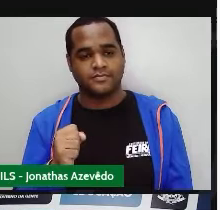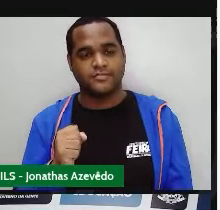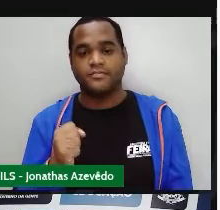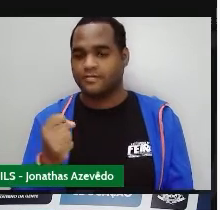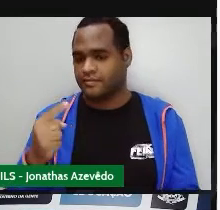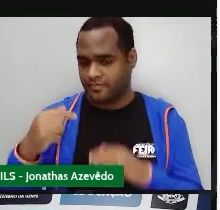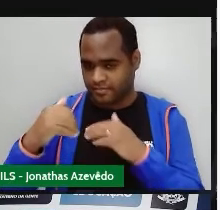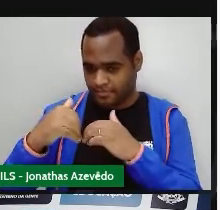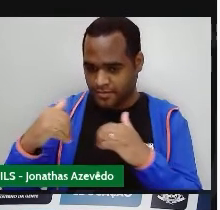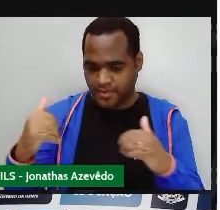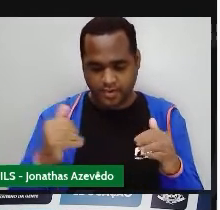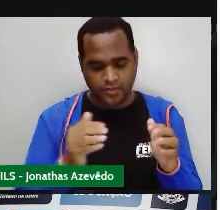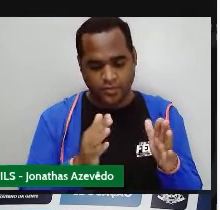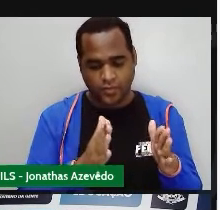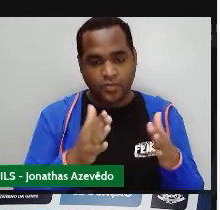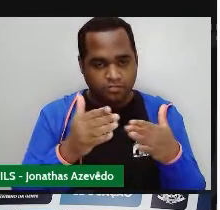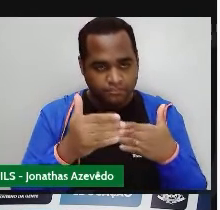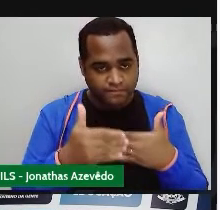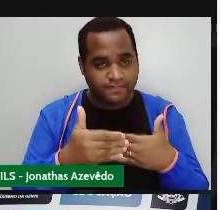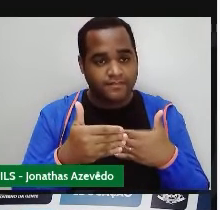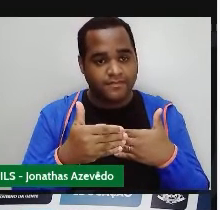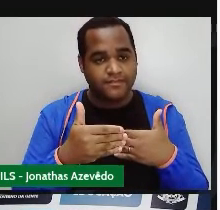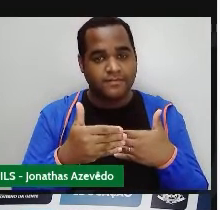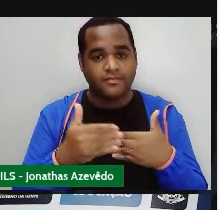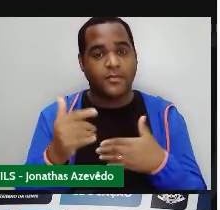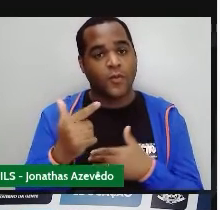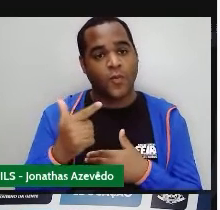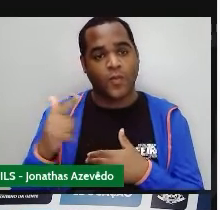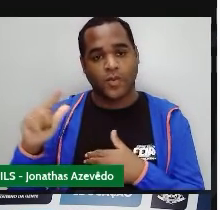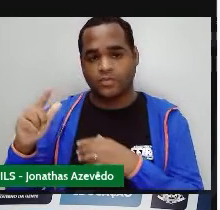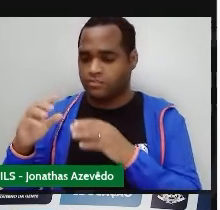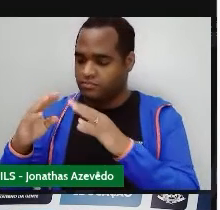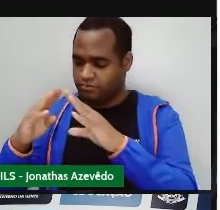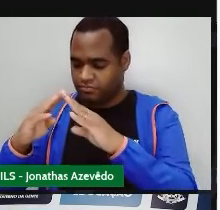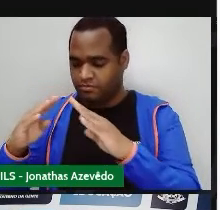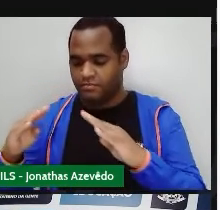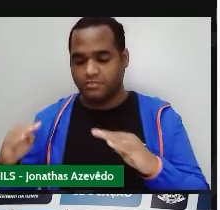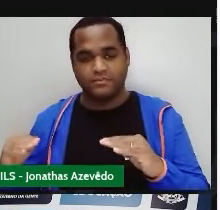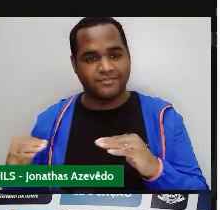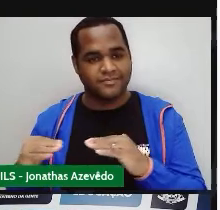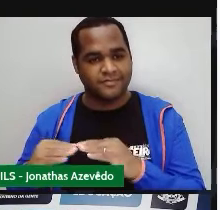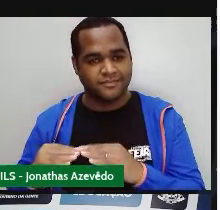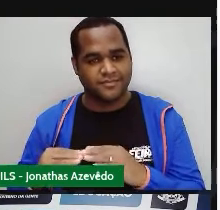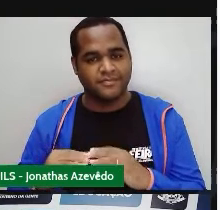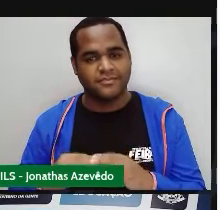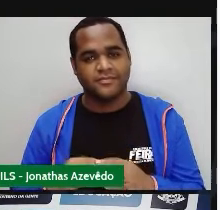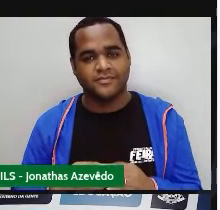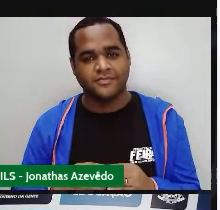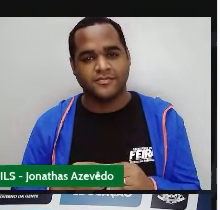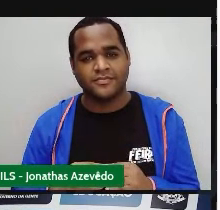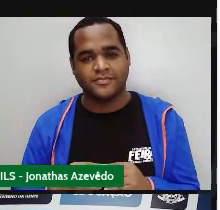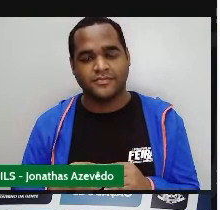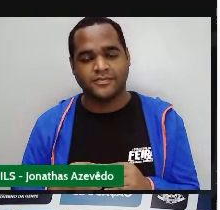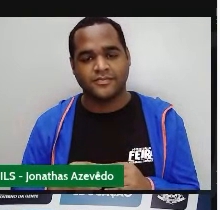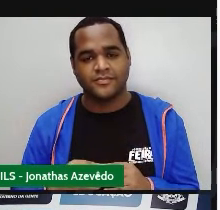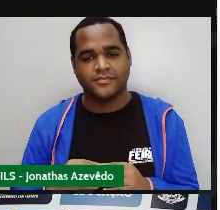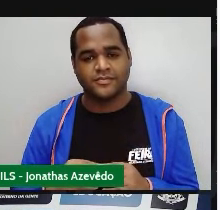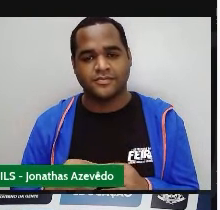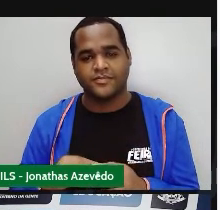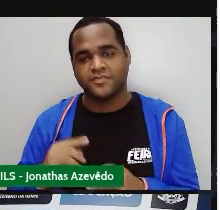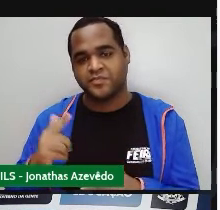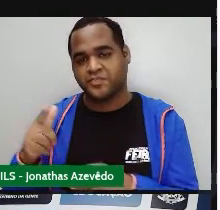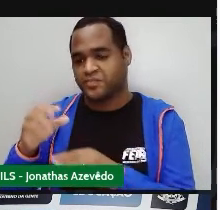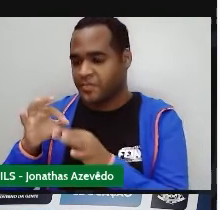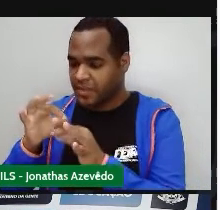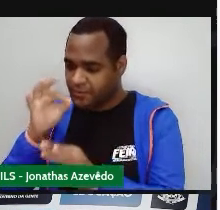em cubos tá é outra parte fica para Canudos tá